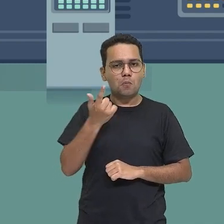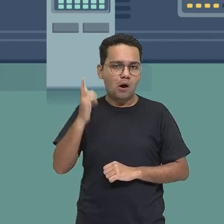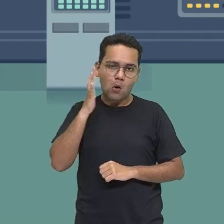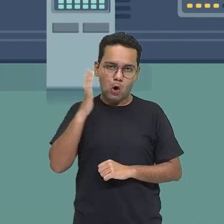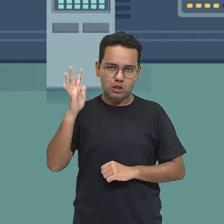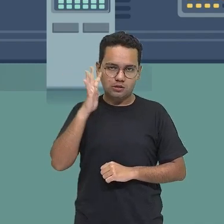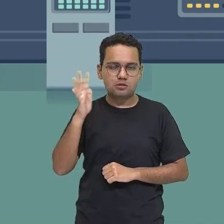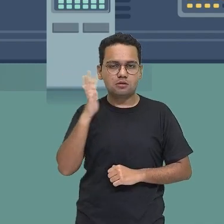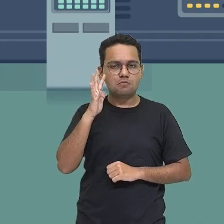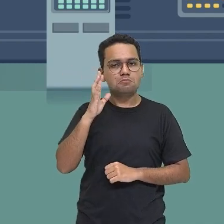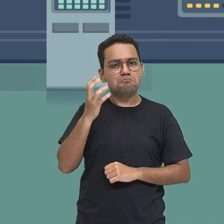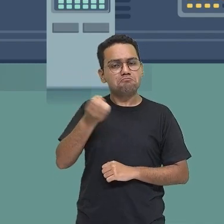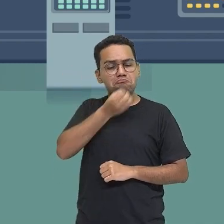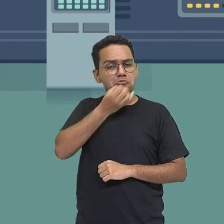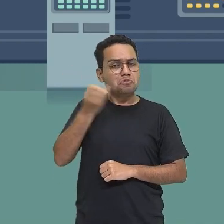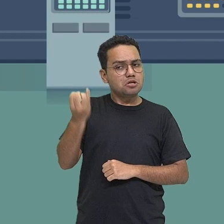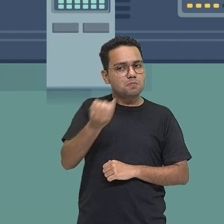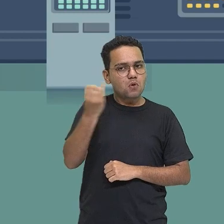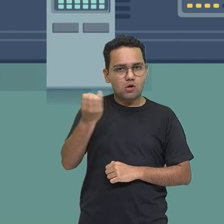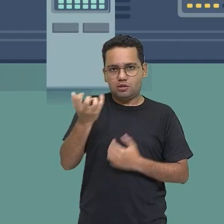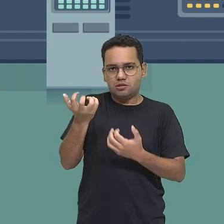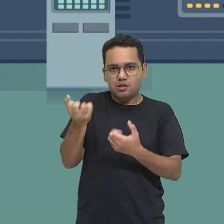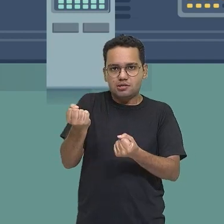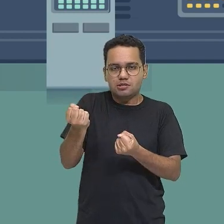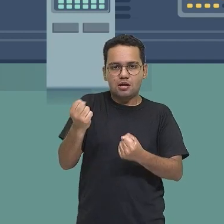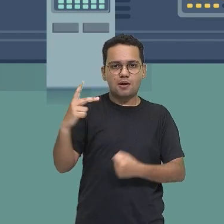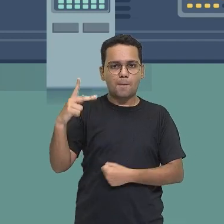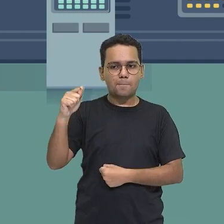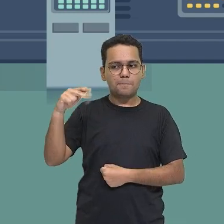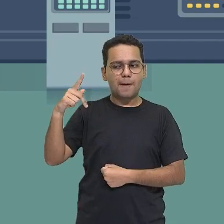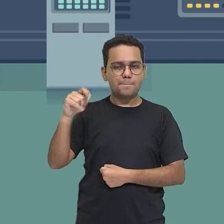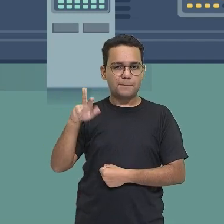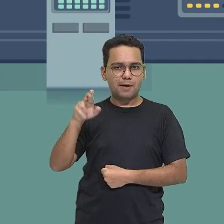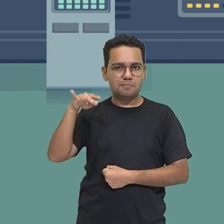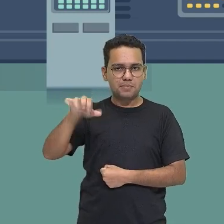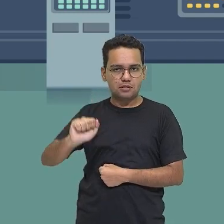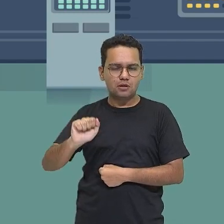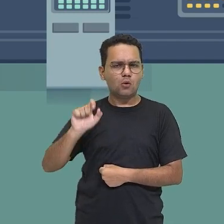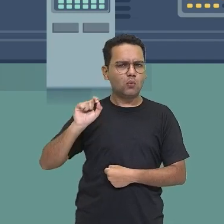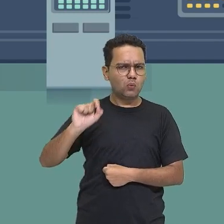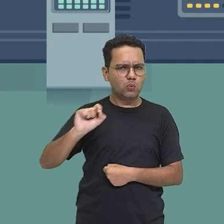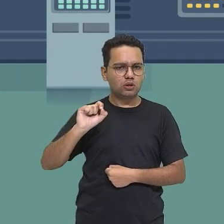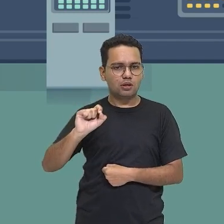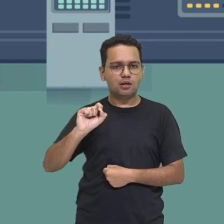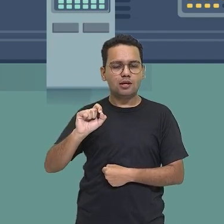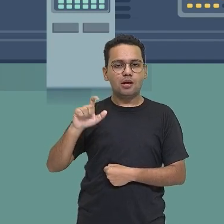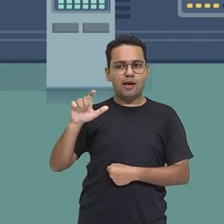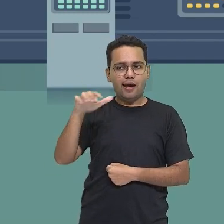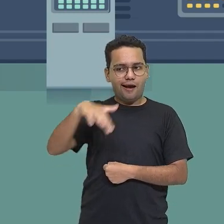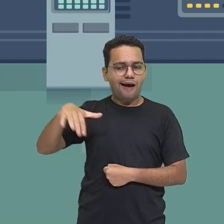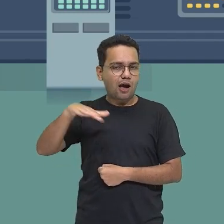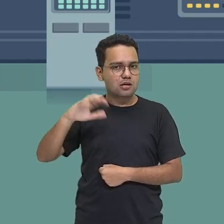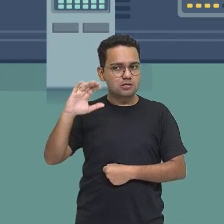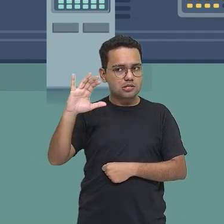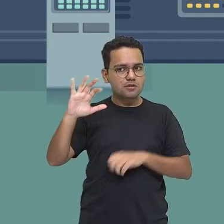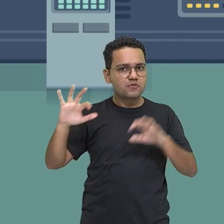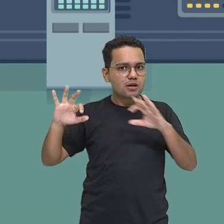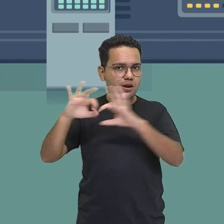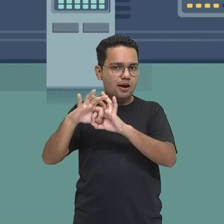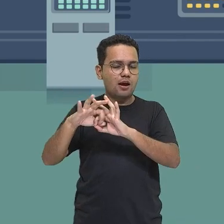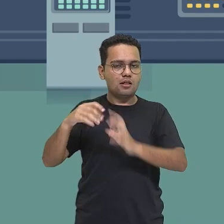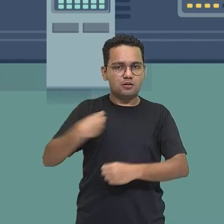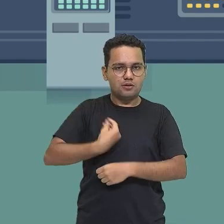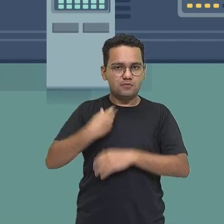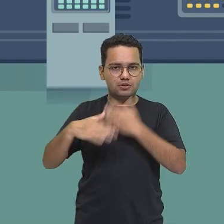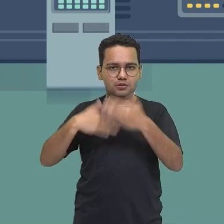teoria. E essa teoria que nós vamos agora assistir, ela envolve de forma científica a origem